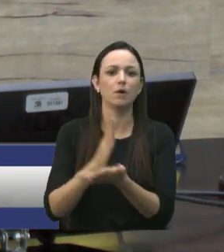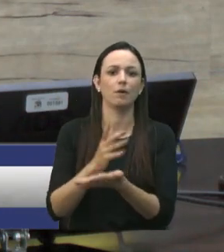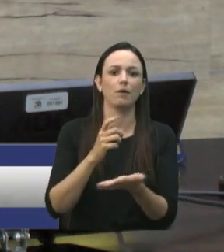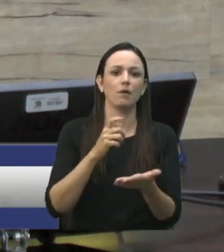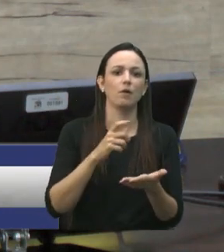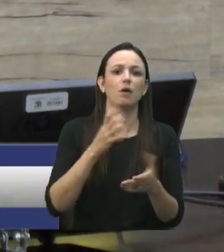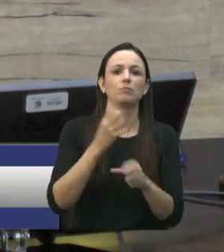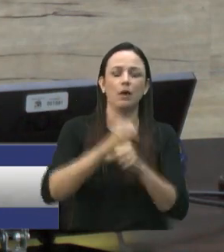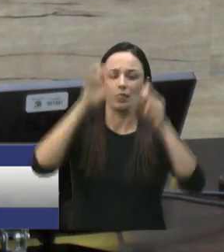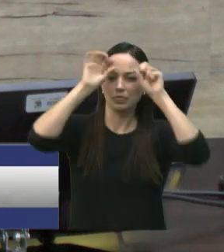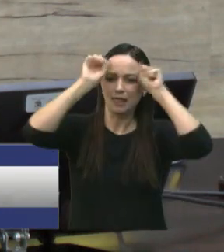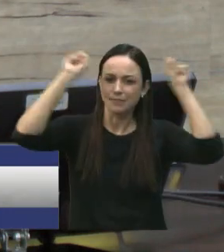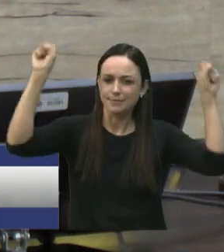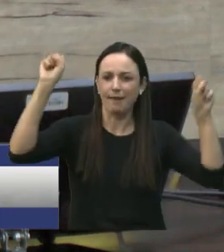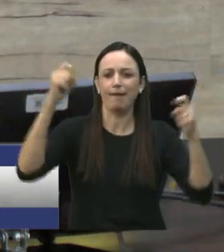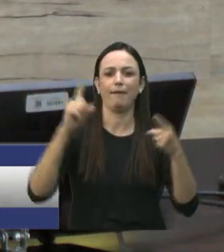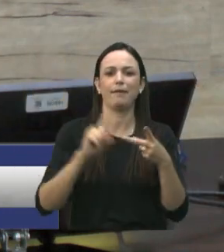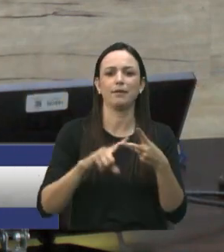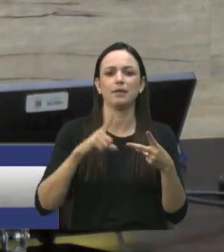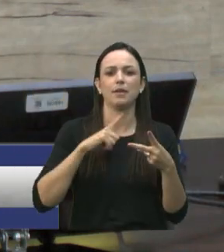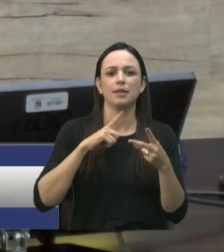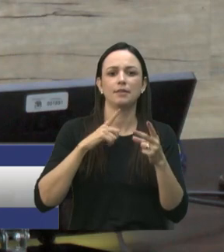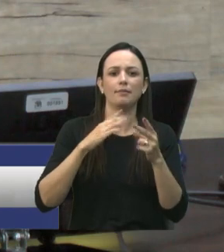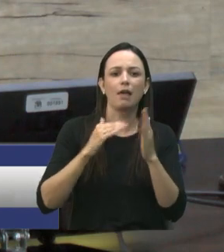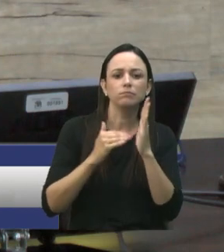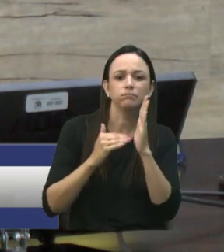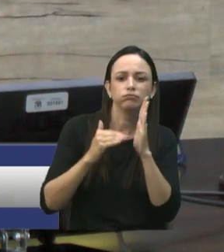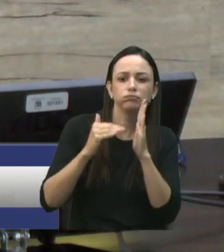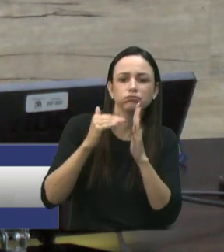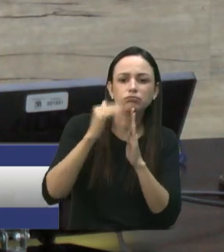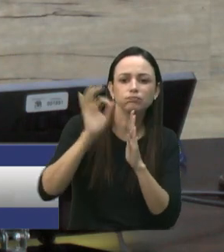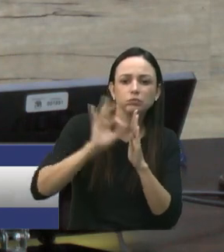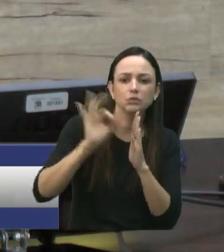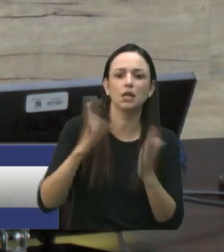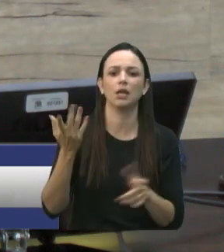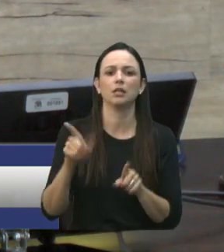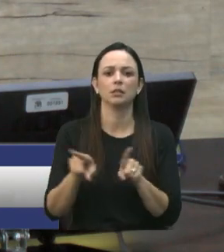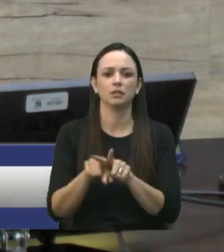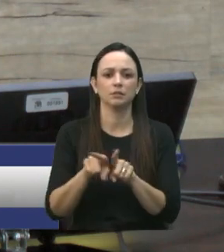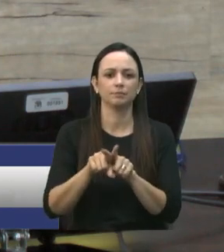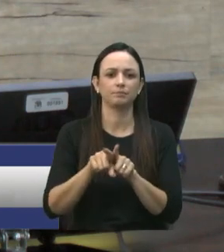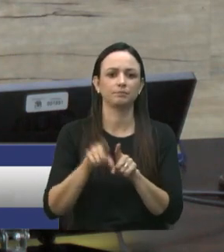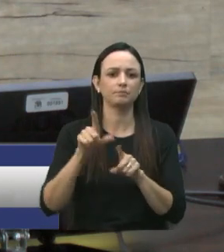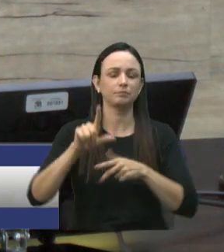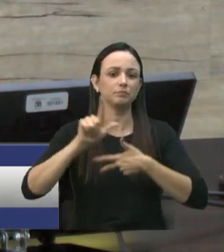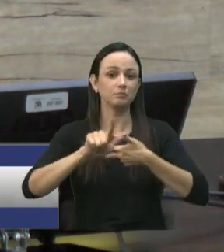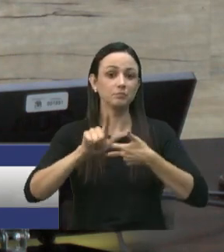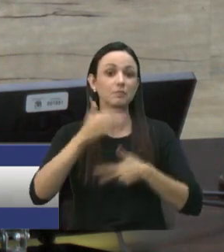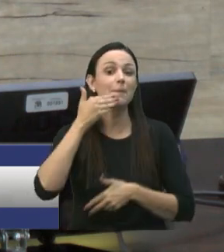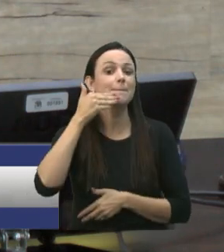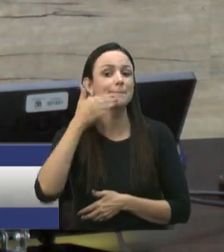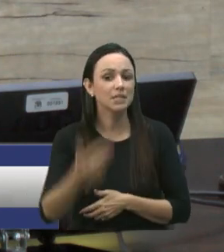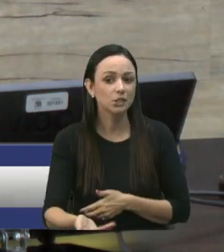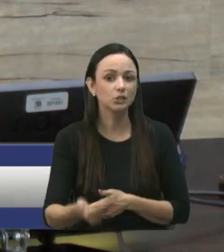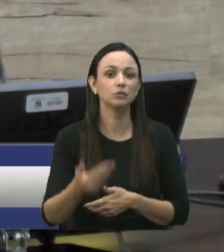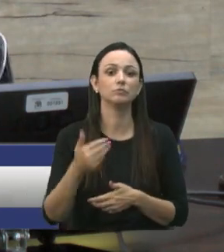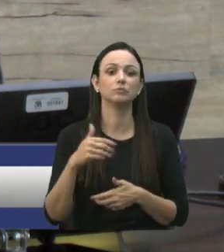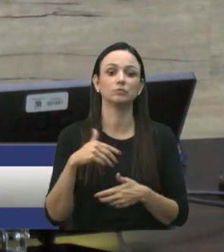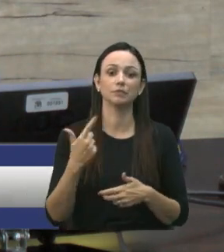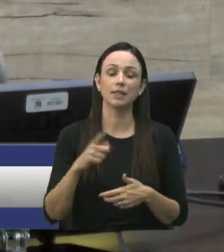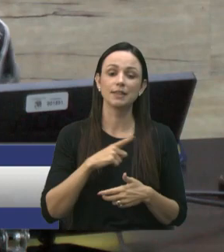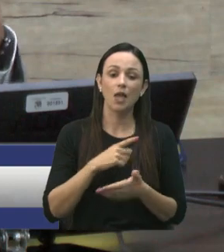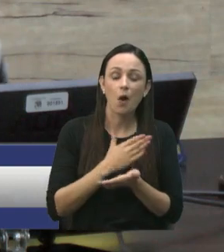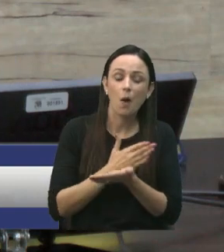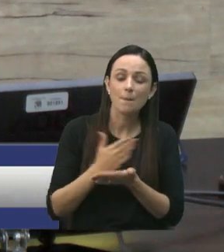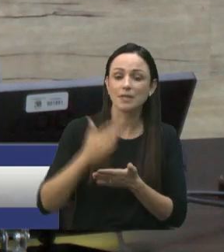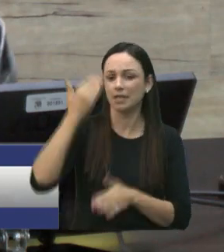conta, tribunal, nós temos um índice, tem o legislativo pedindo isso de fato. Então, a gente tem que